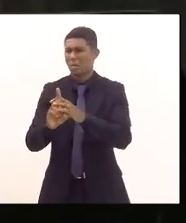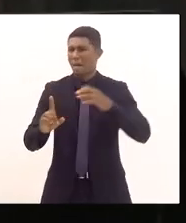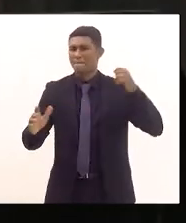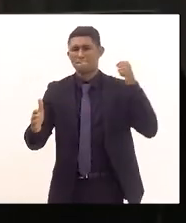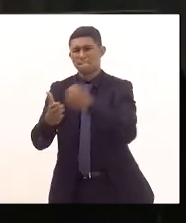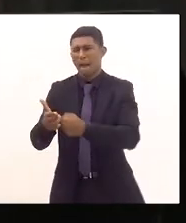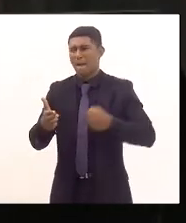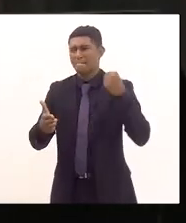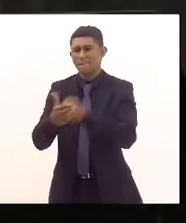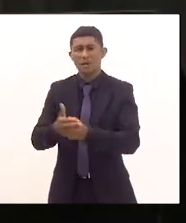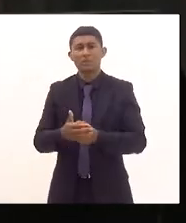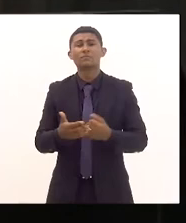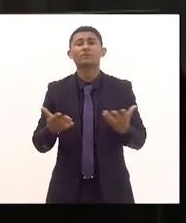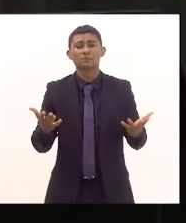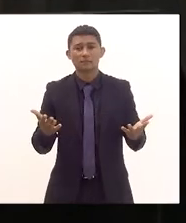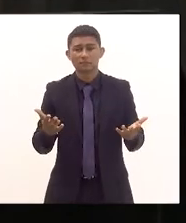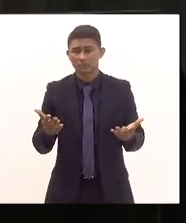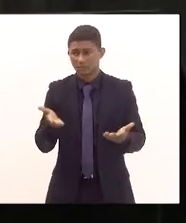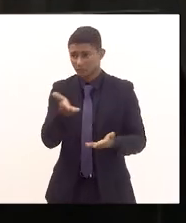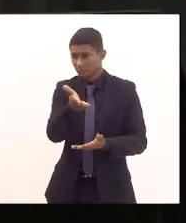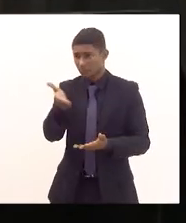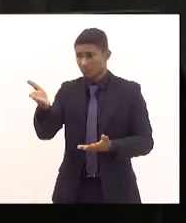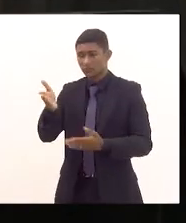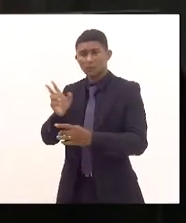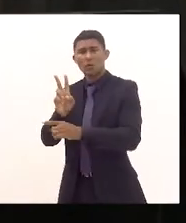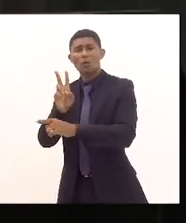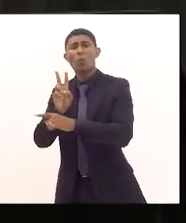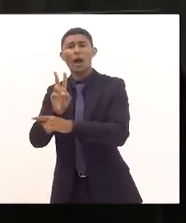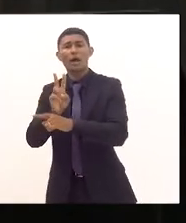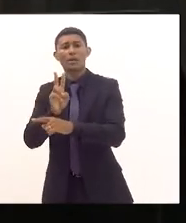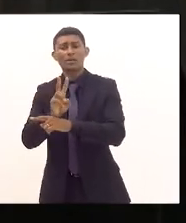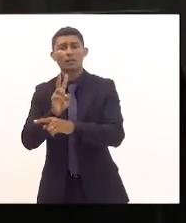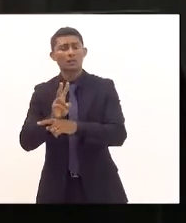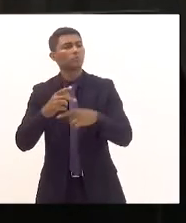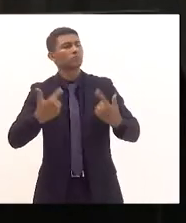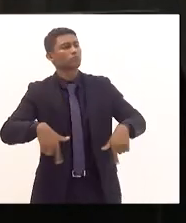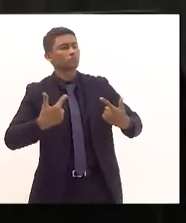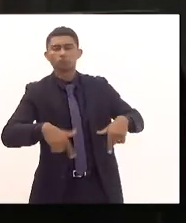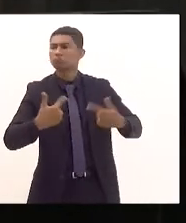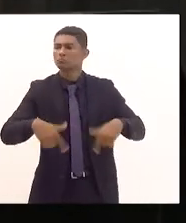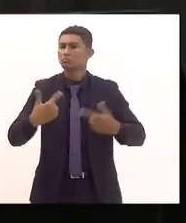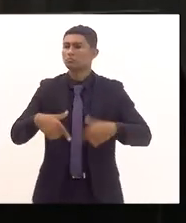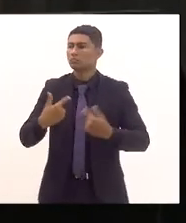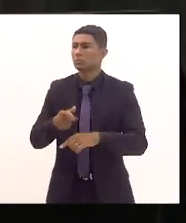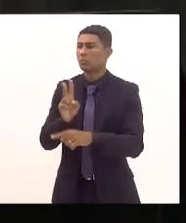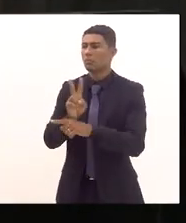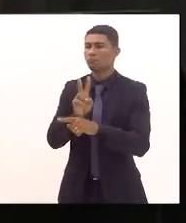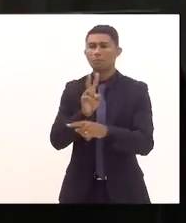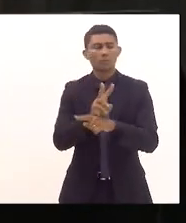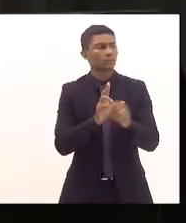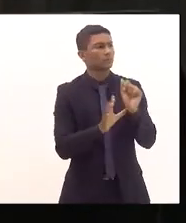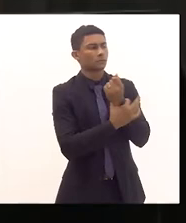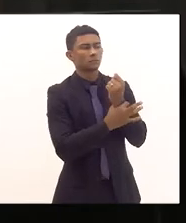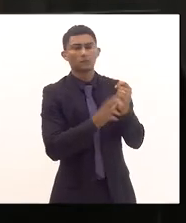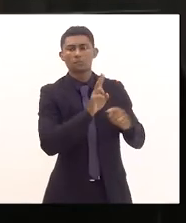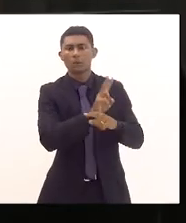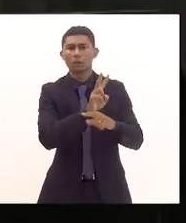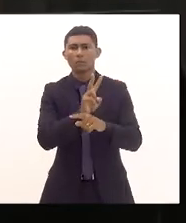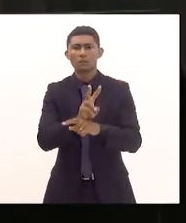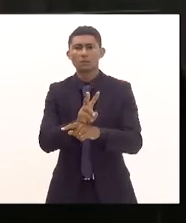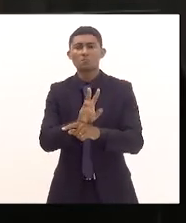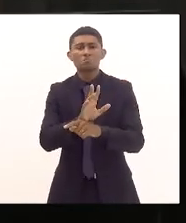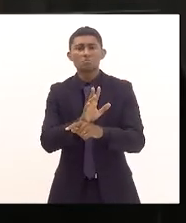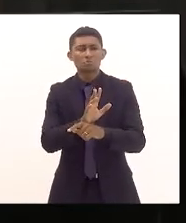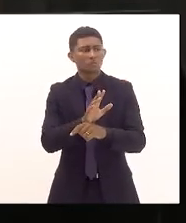que os nossos guardas prestem um bom serviço de segurança pública senão eles dão condição